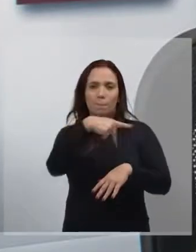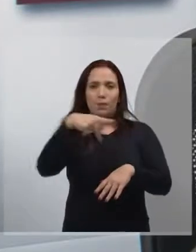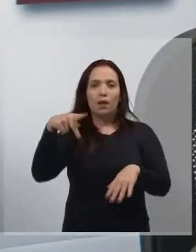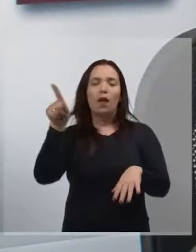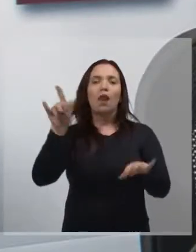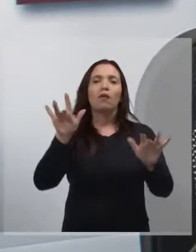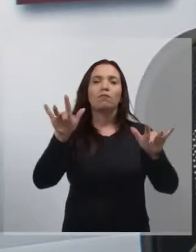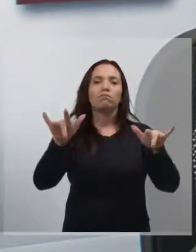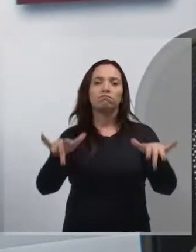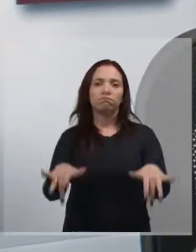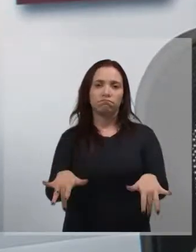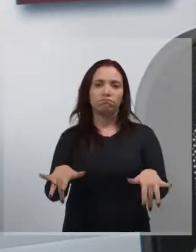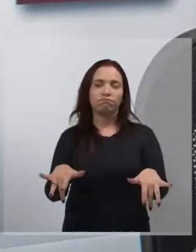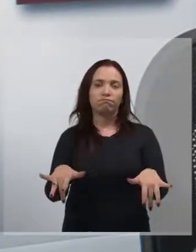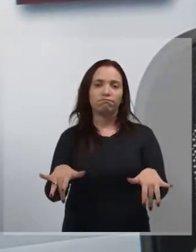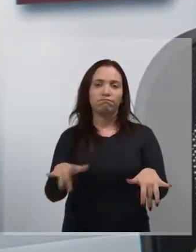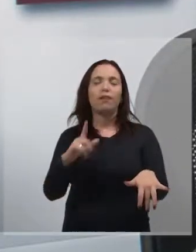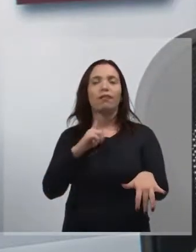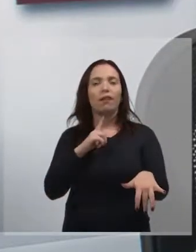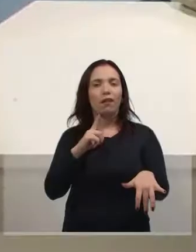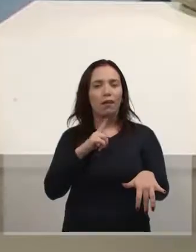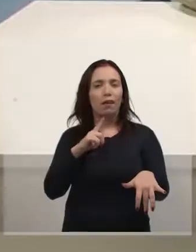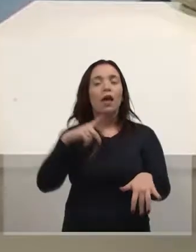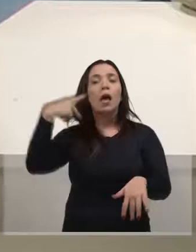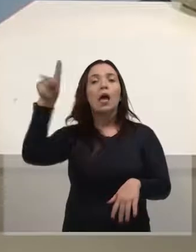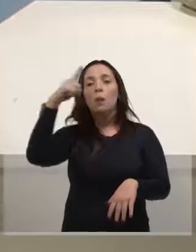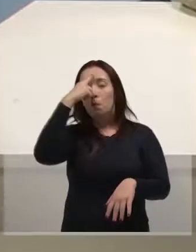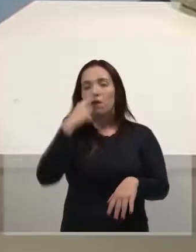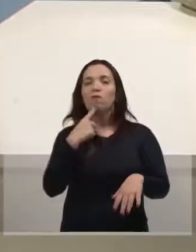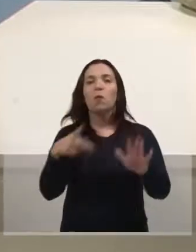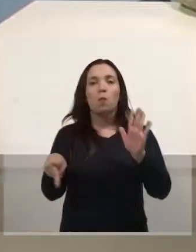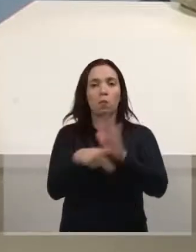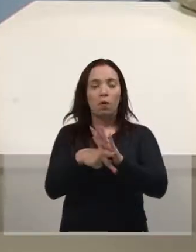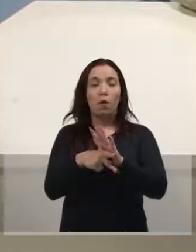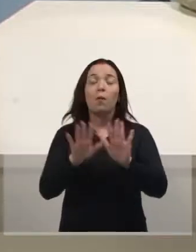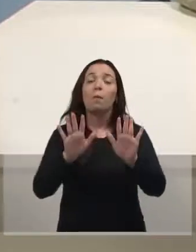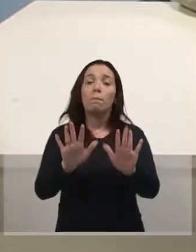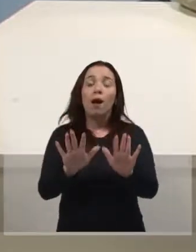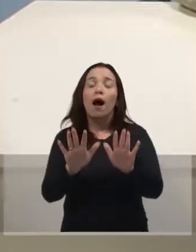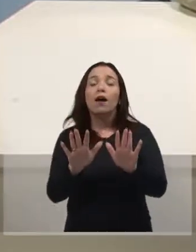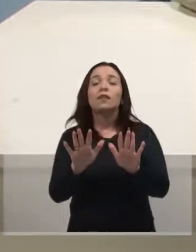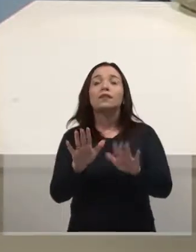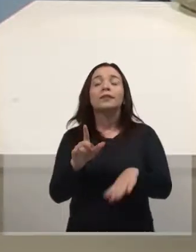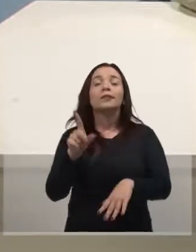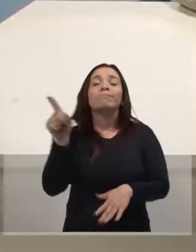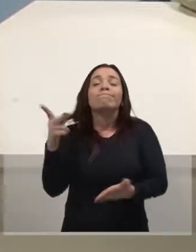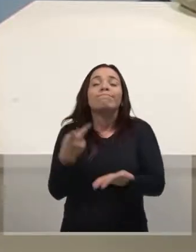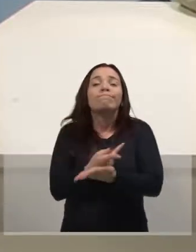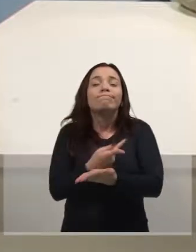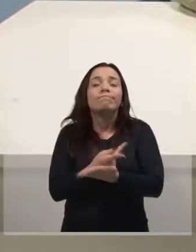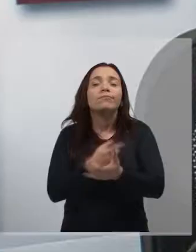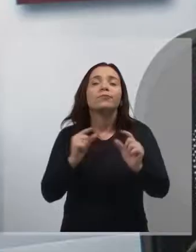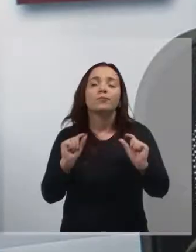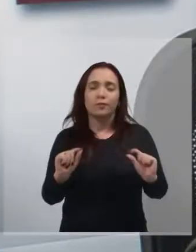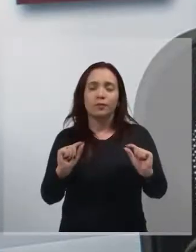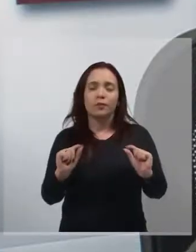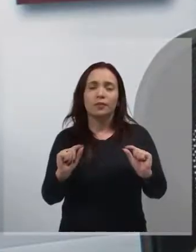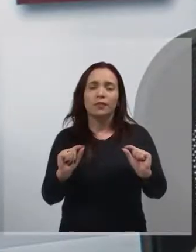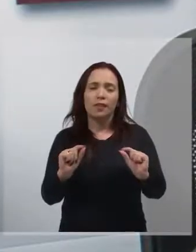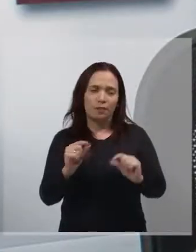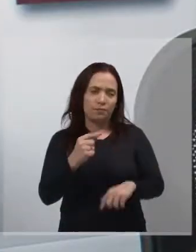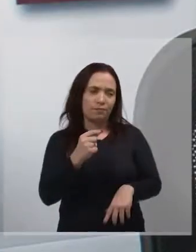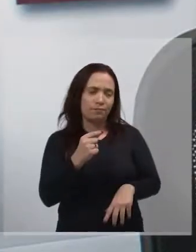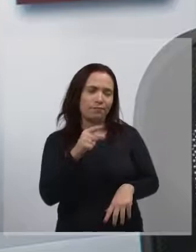presidente. Com seu estilo próprio, não é? Bem próprio. Bem próprio. Agora, ainda peca? Peca. Porque, Paulo, só entre nós, é